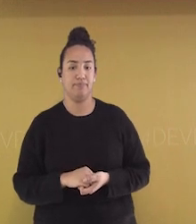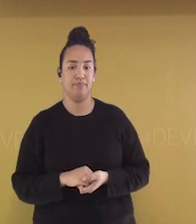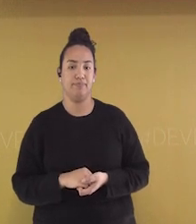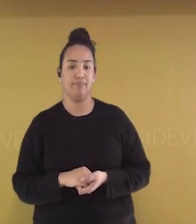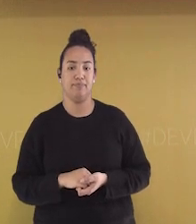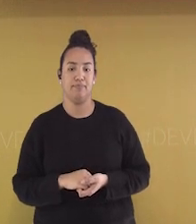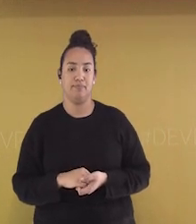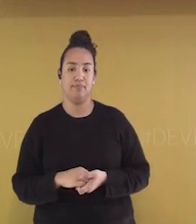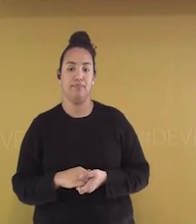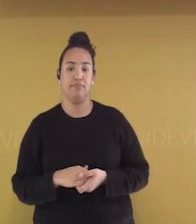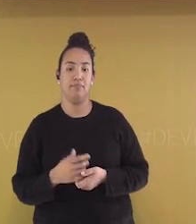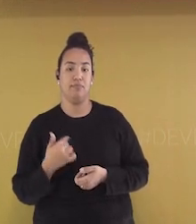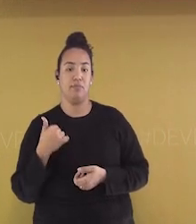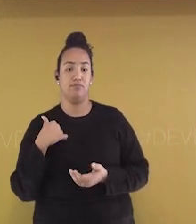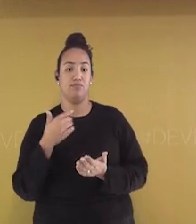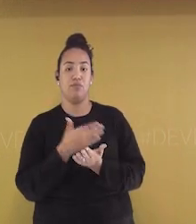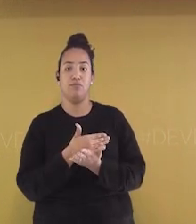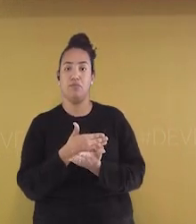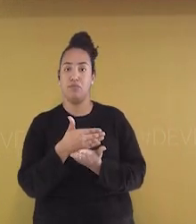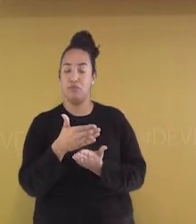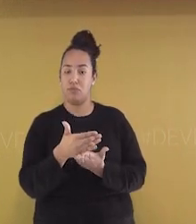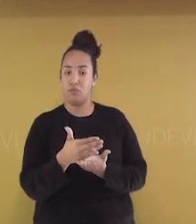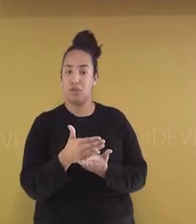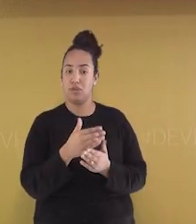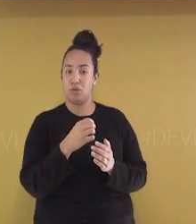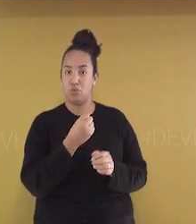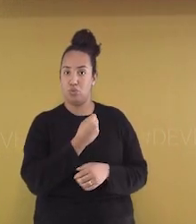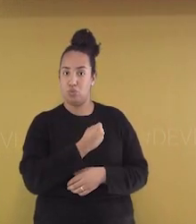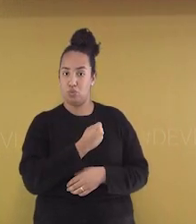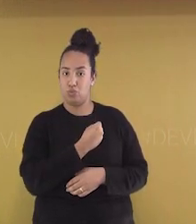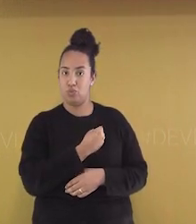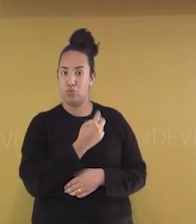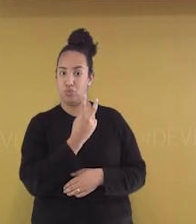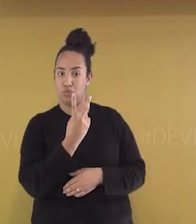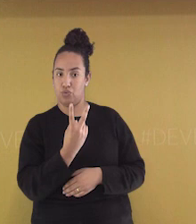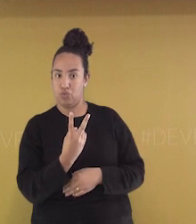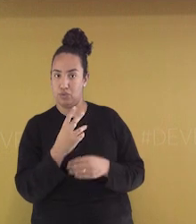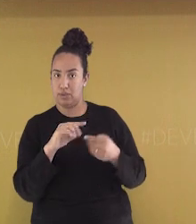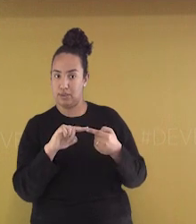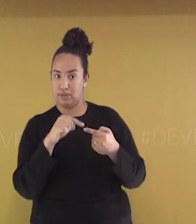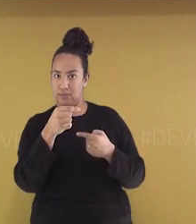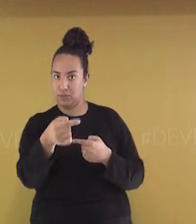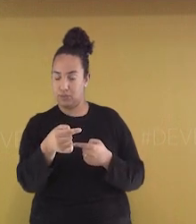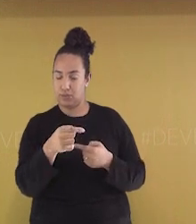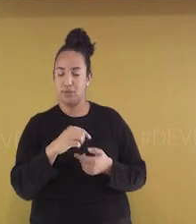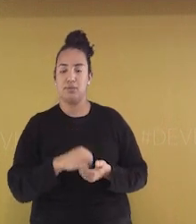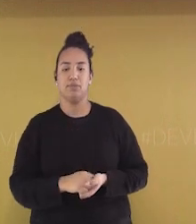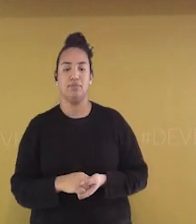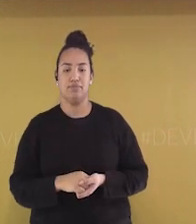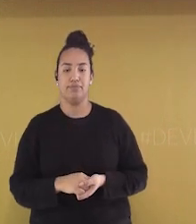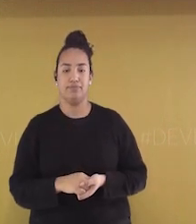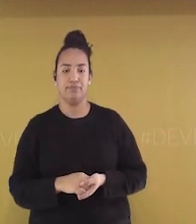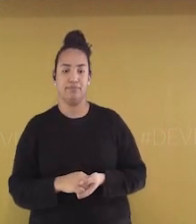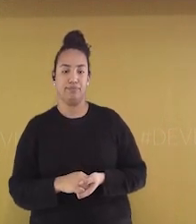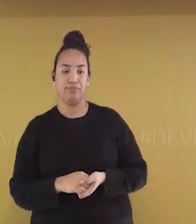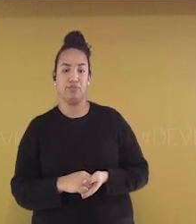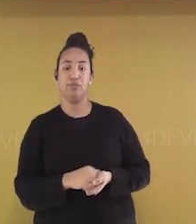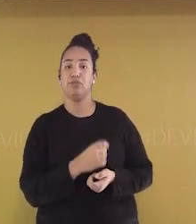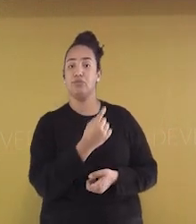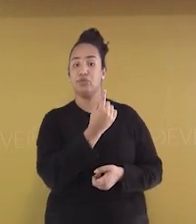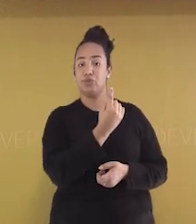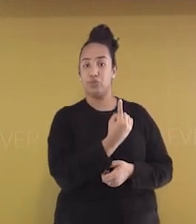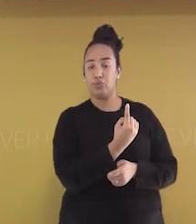começar? Vou começar assinalando os múltiplos de 2 após ele.